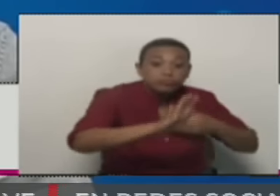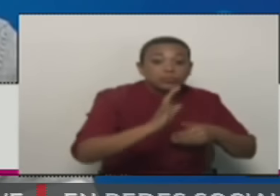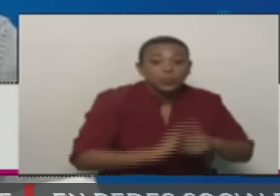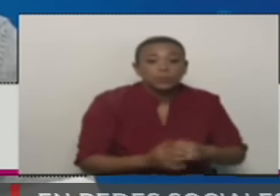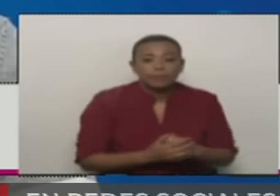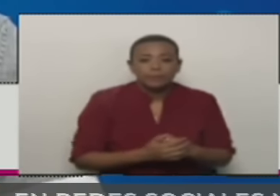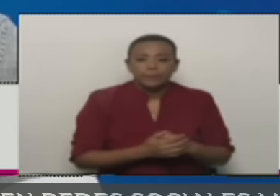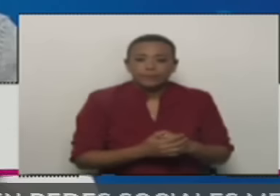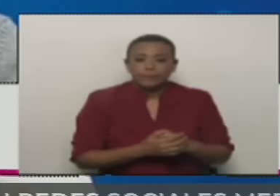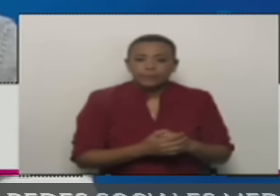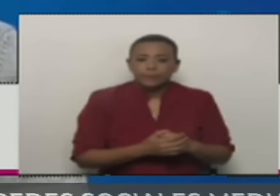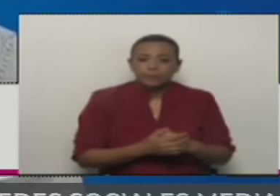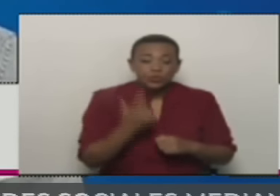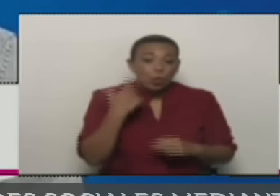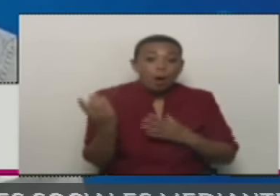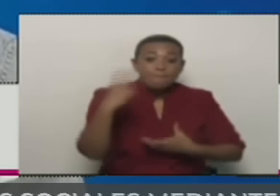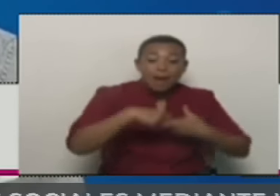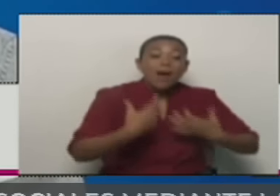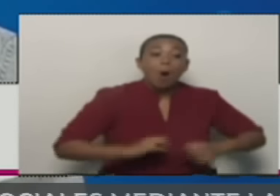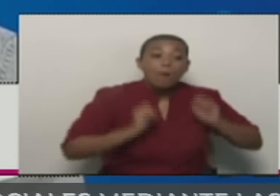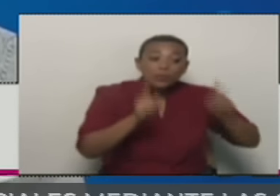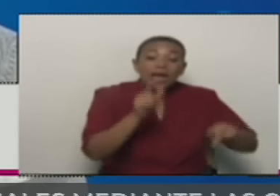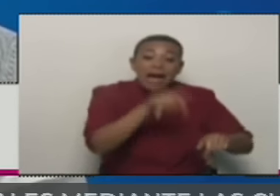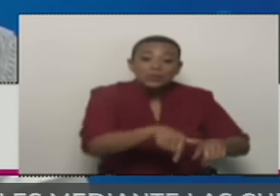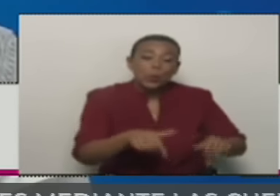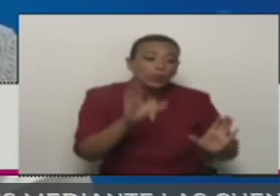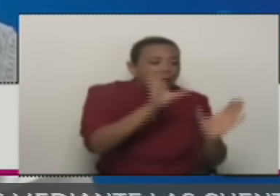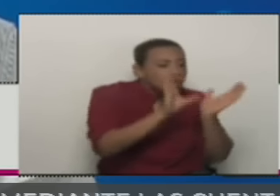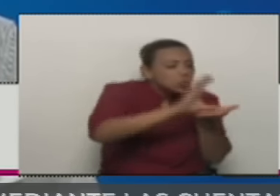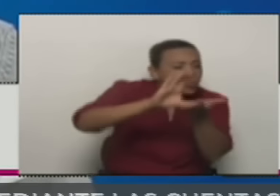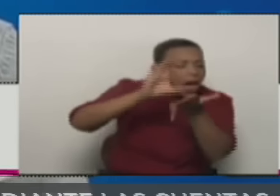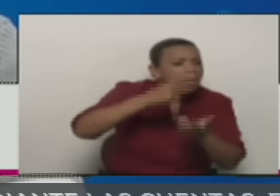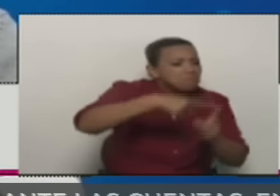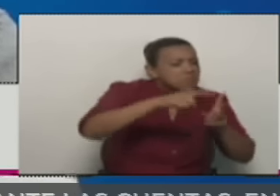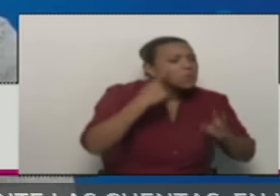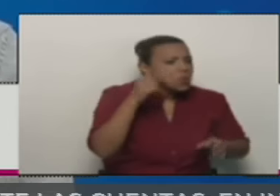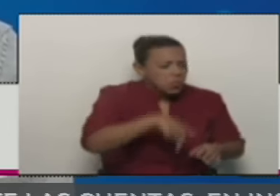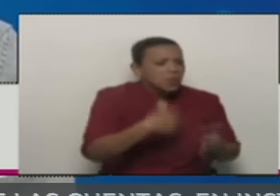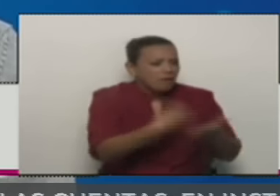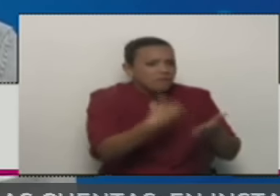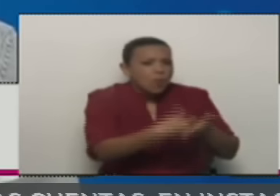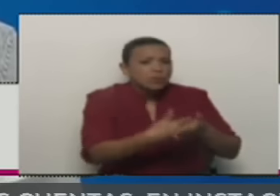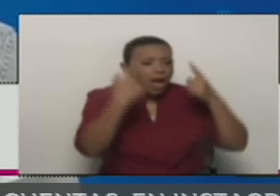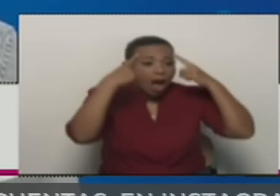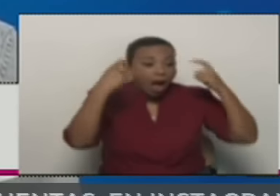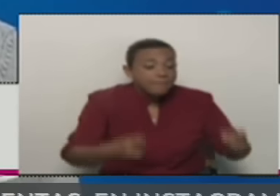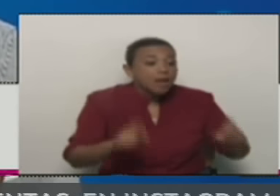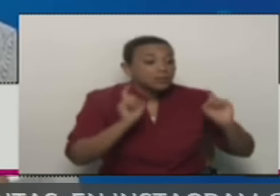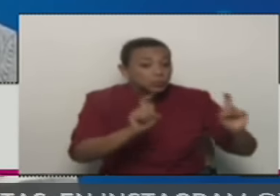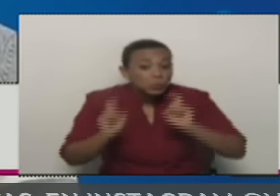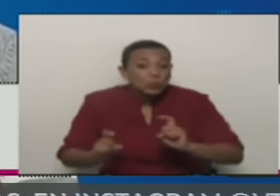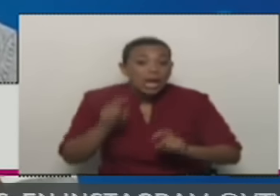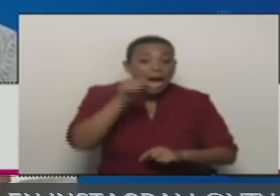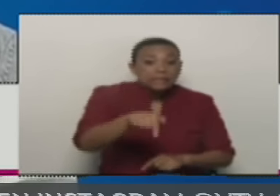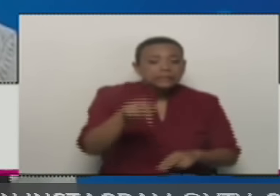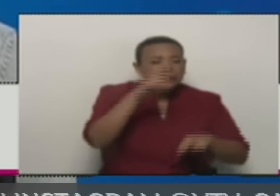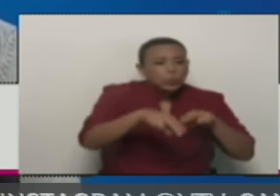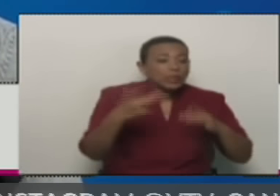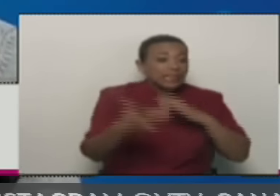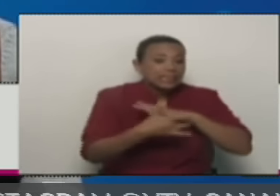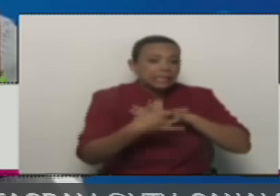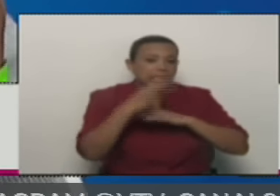jovens, tem tido a oportunidade de estudar e aqui conseguir aplicar. A gente consegue